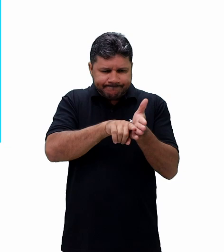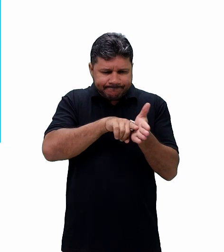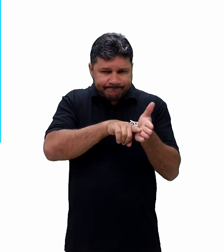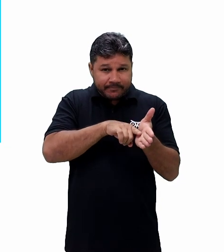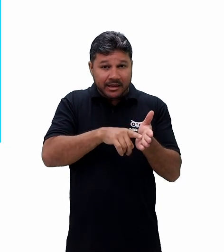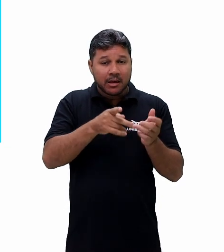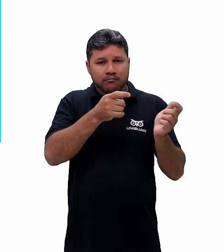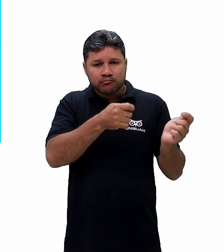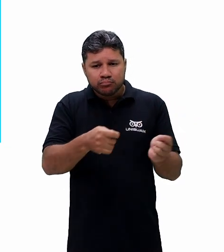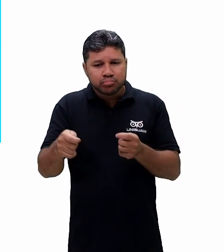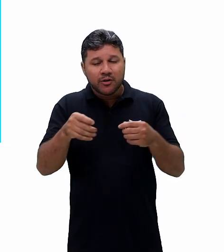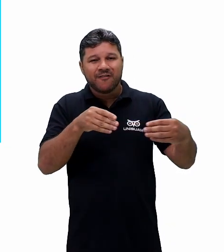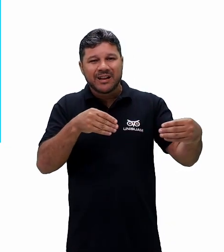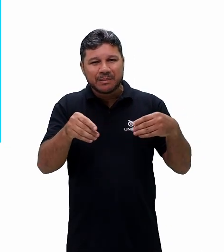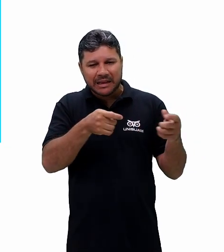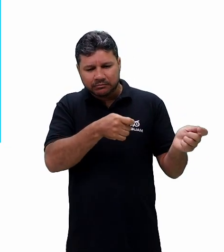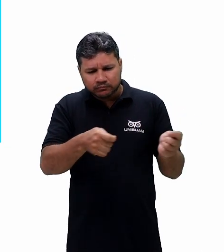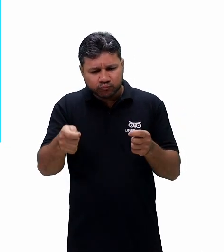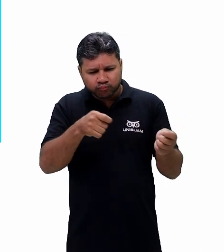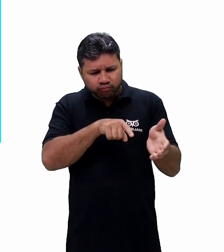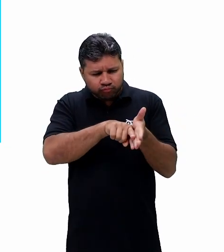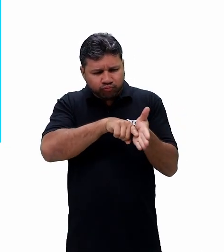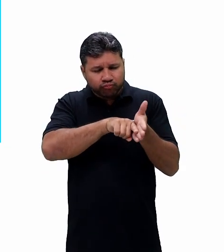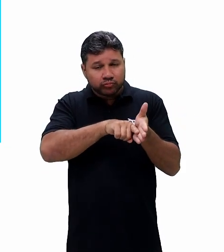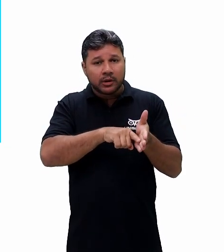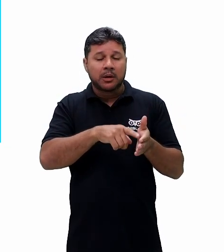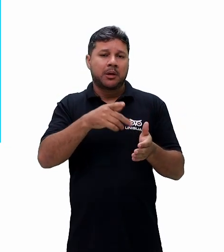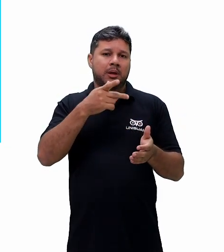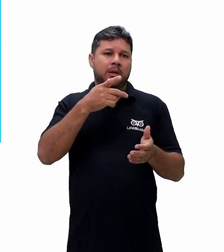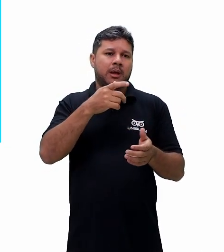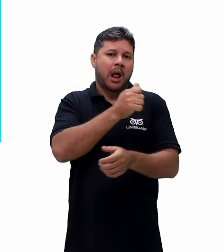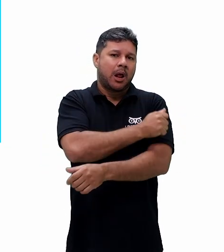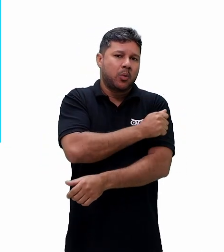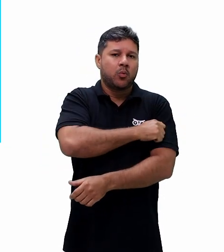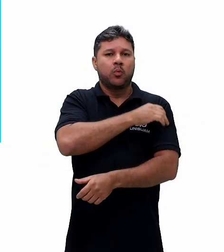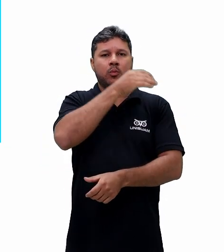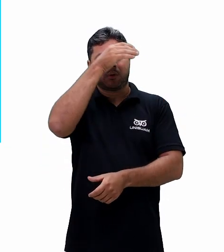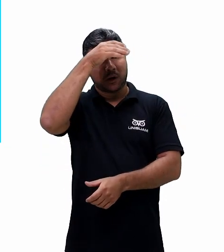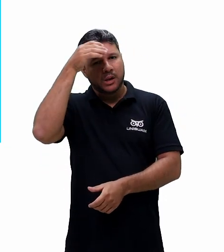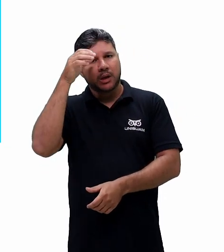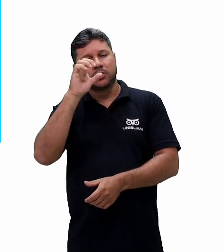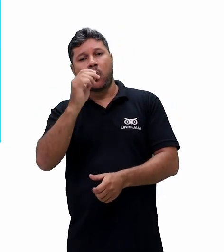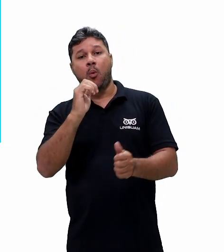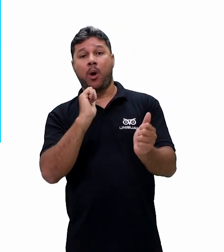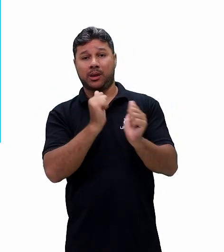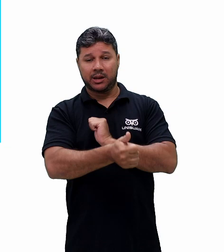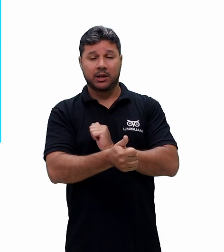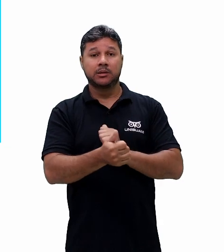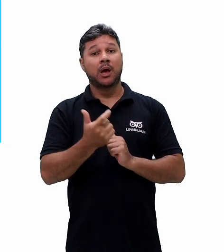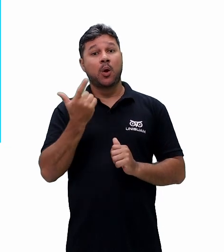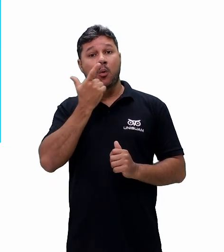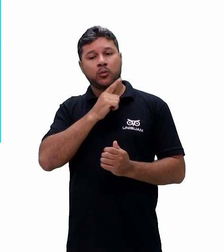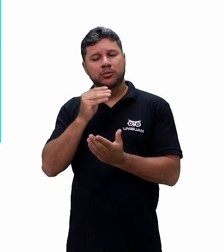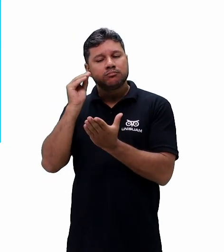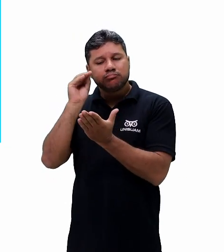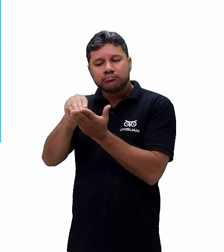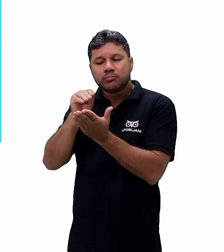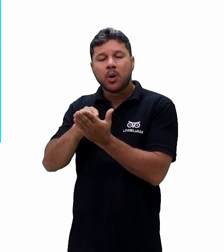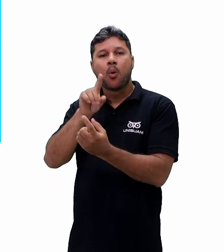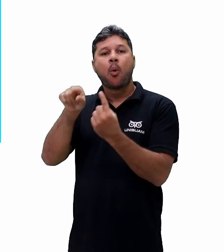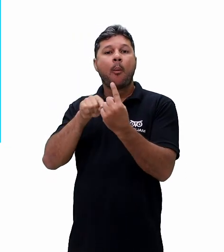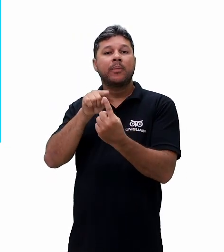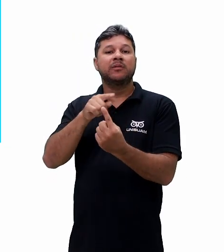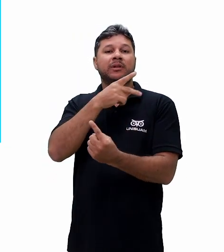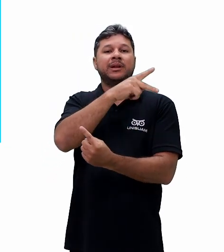Se eu meço a flexibilidade de forma regular do meu aluno, cliente ou atleta, eu consigo